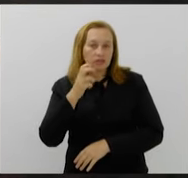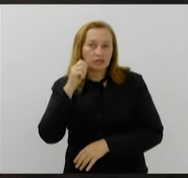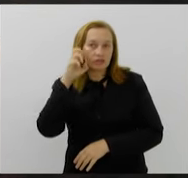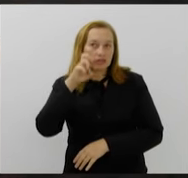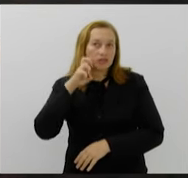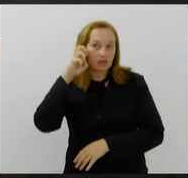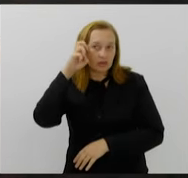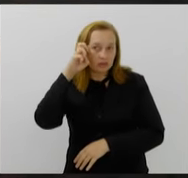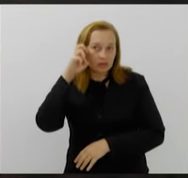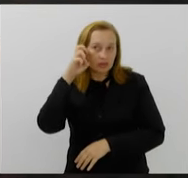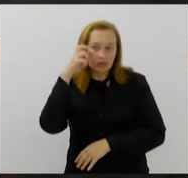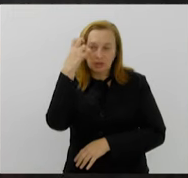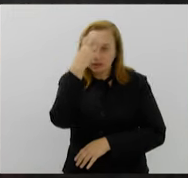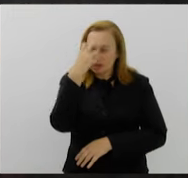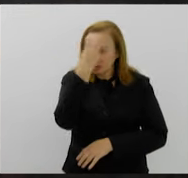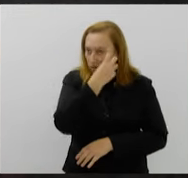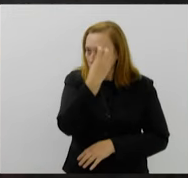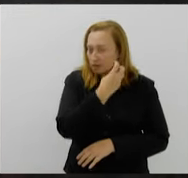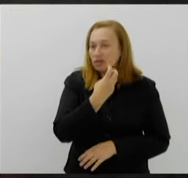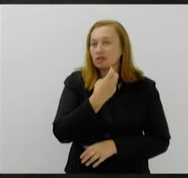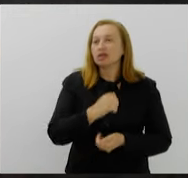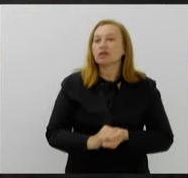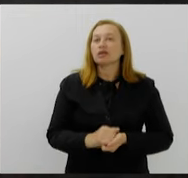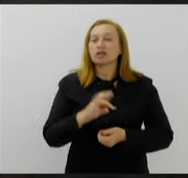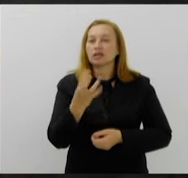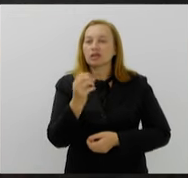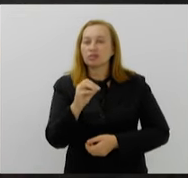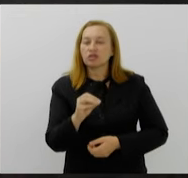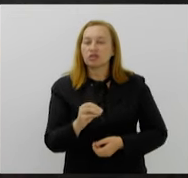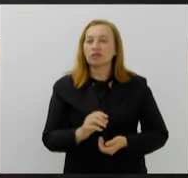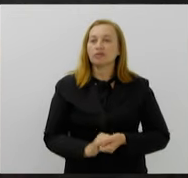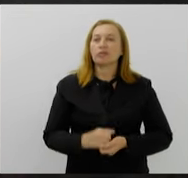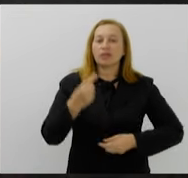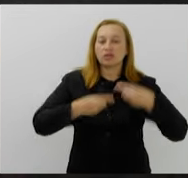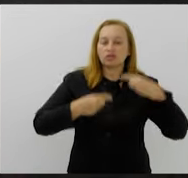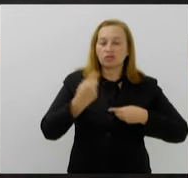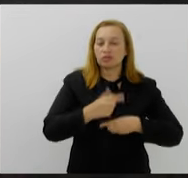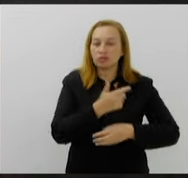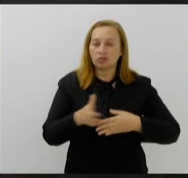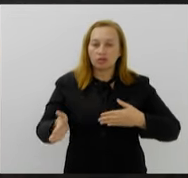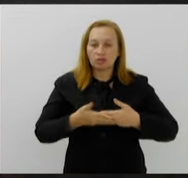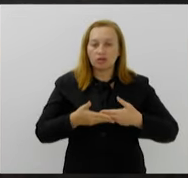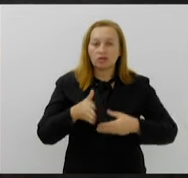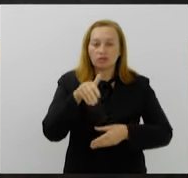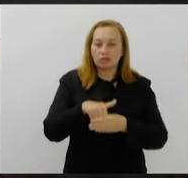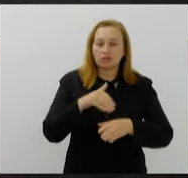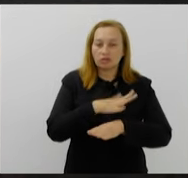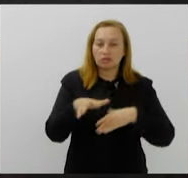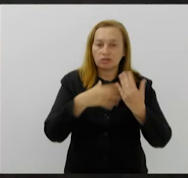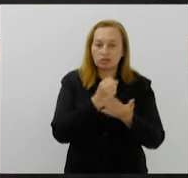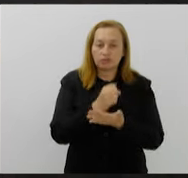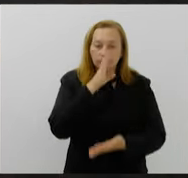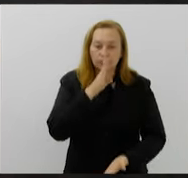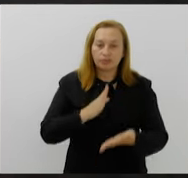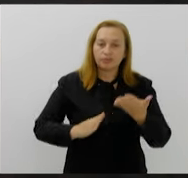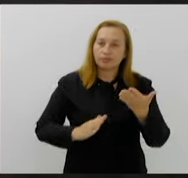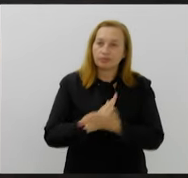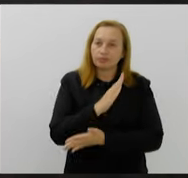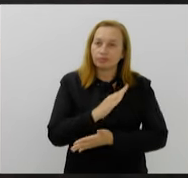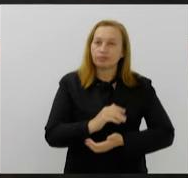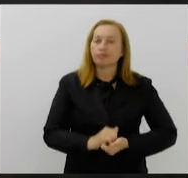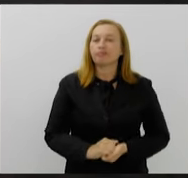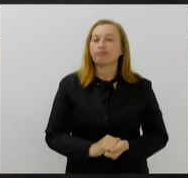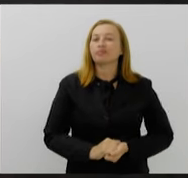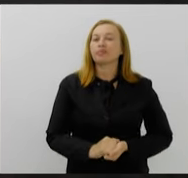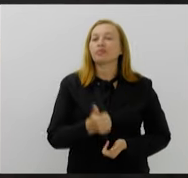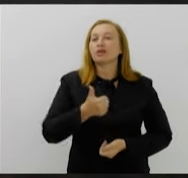Renato Machado em discussão não havendo Quem Queira discutir encerrada a discussão em votação senhores Que aprov permaneça Como estão